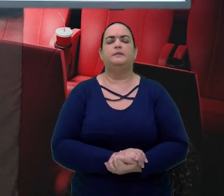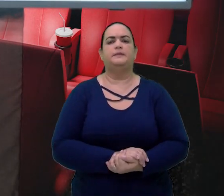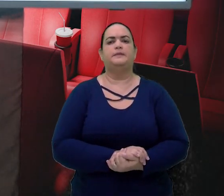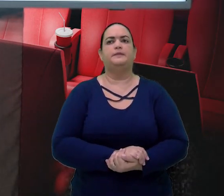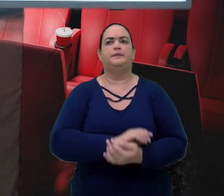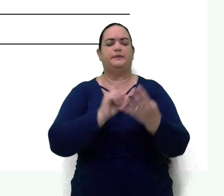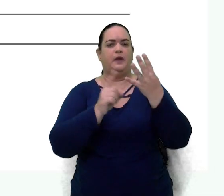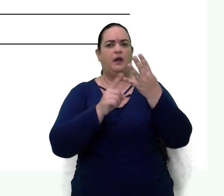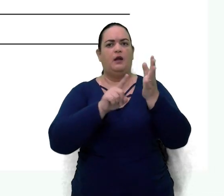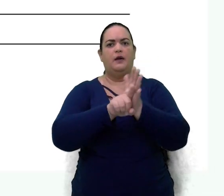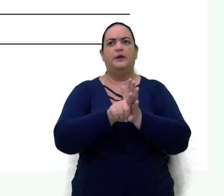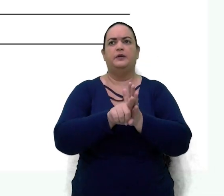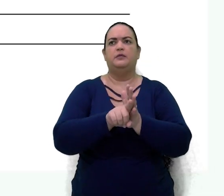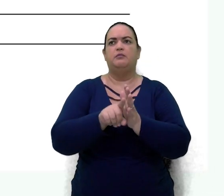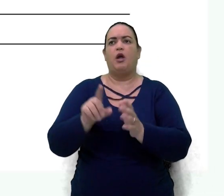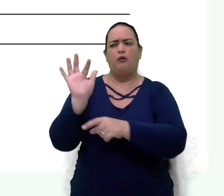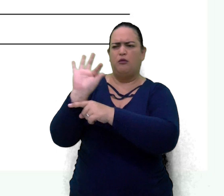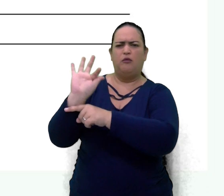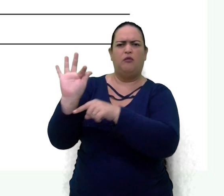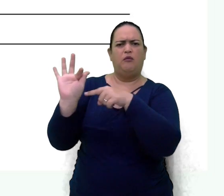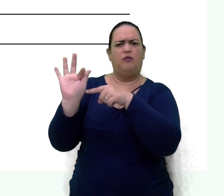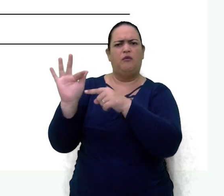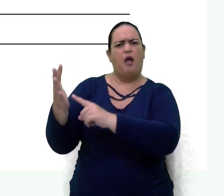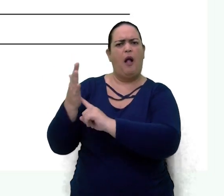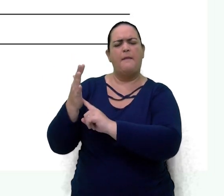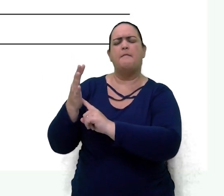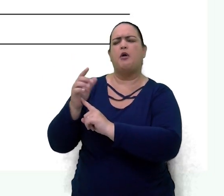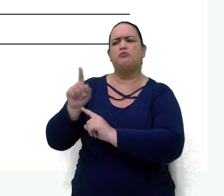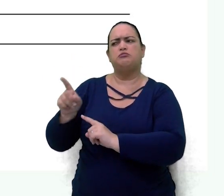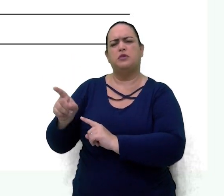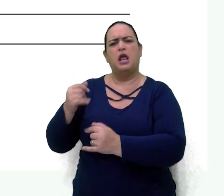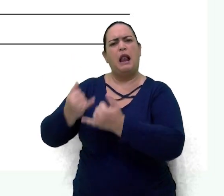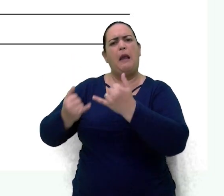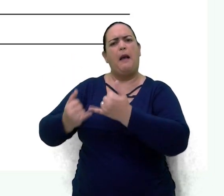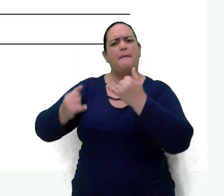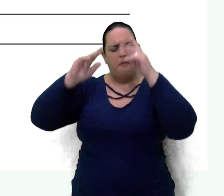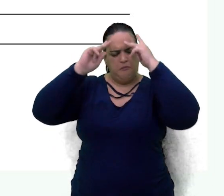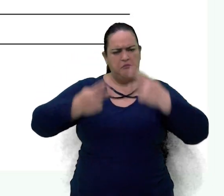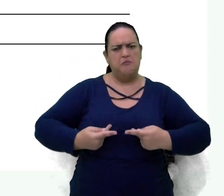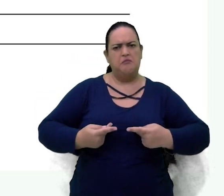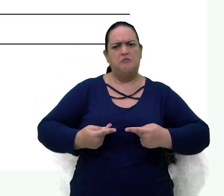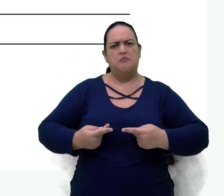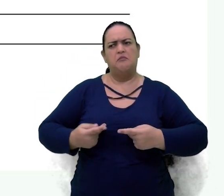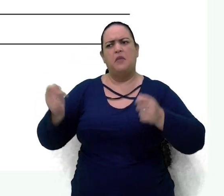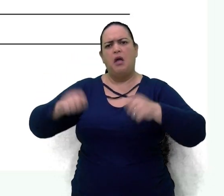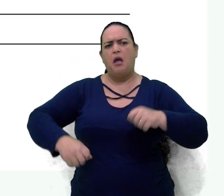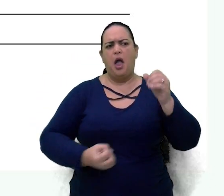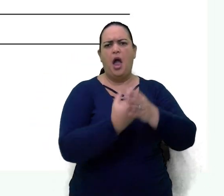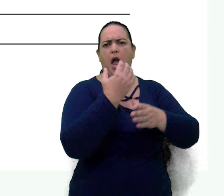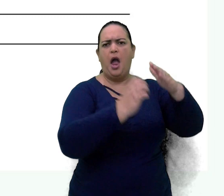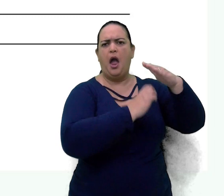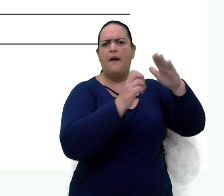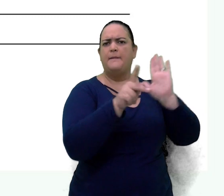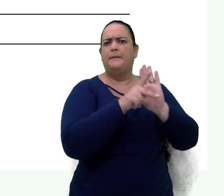De acordo com o filme, ele age como se fosse um ser humano normal e é capaz de criar sua própria empresa. O que